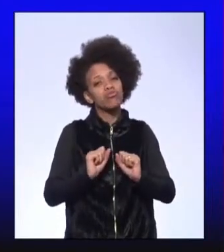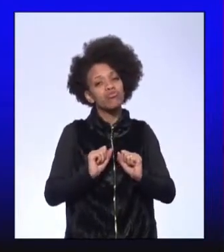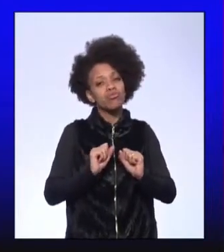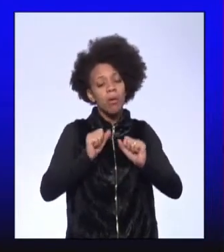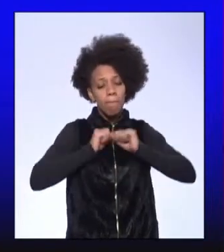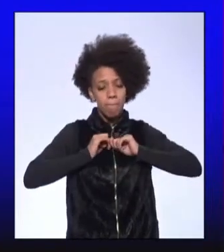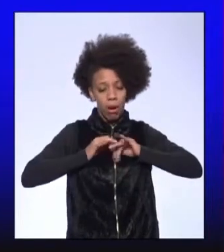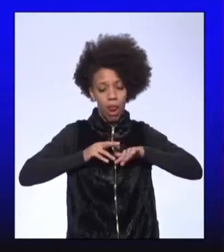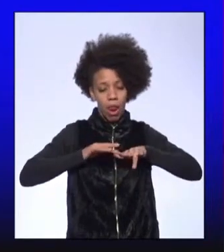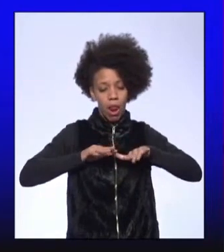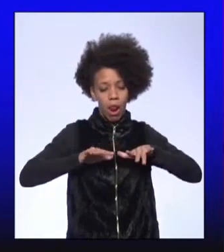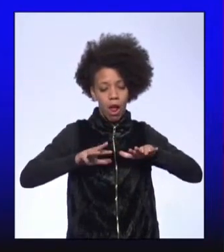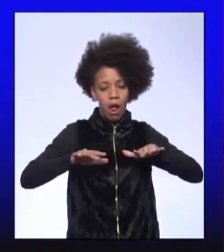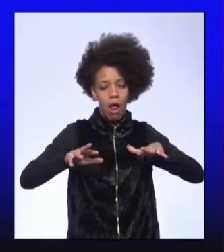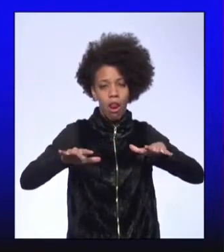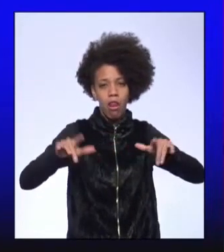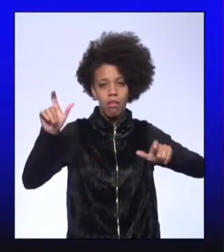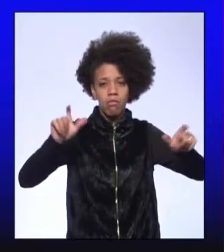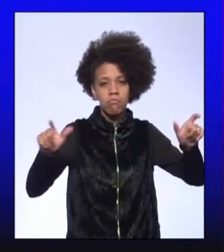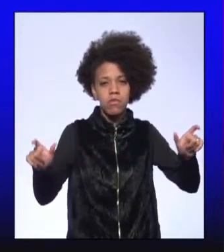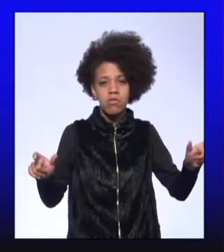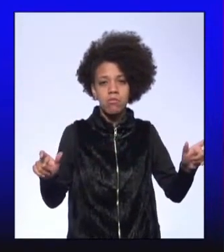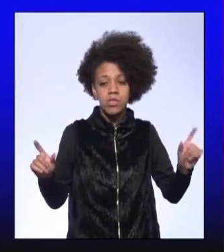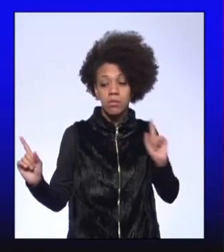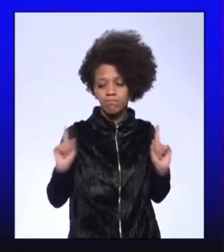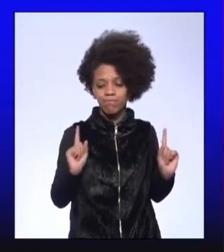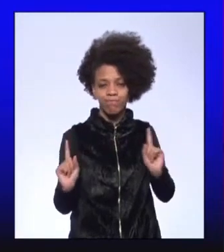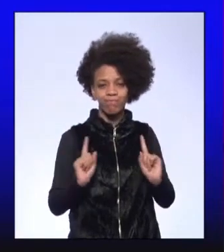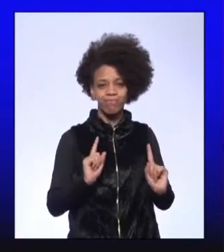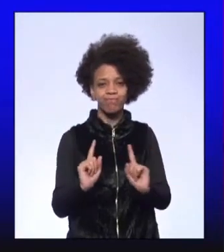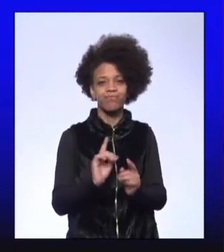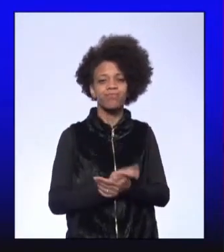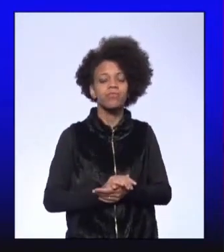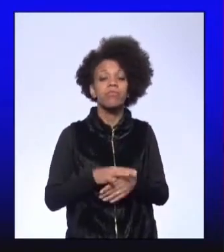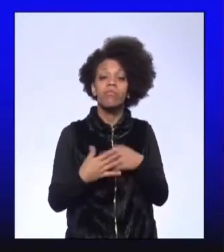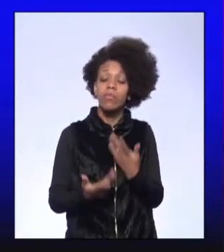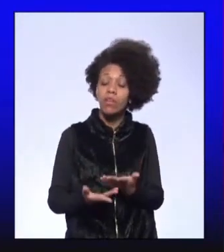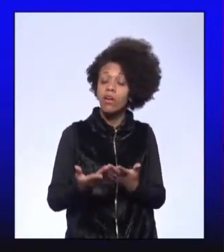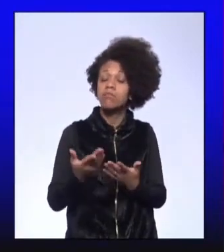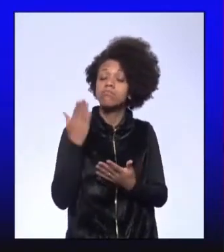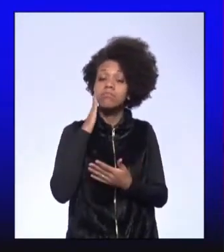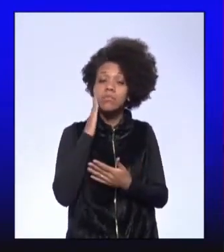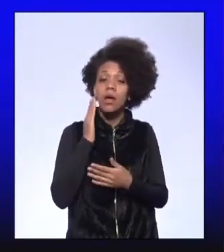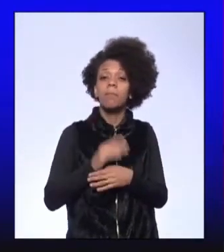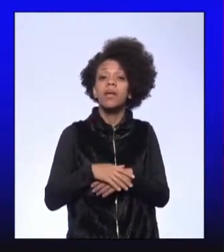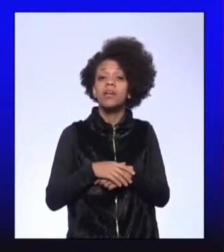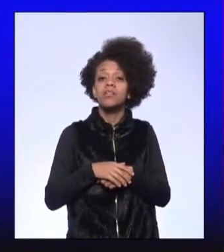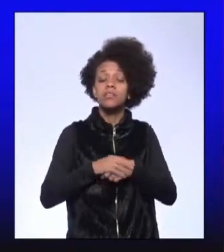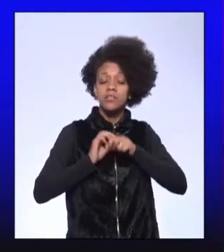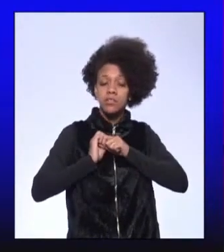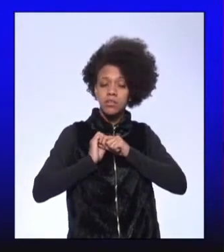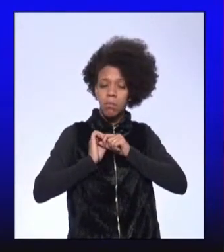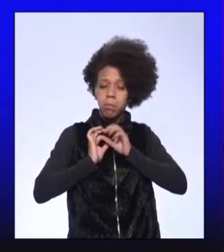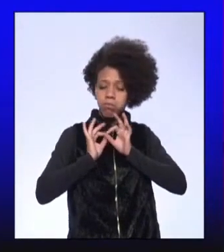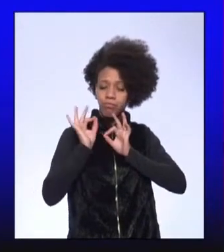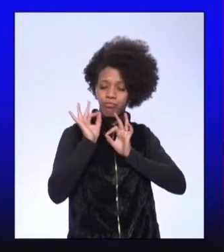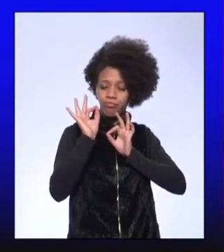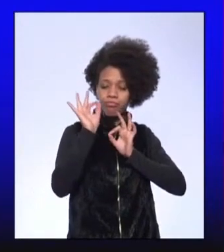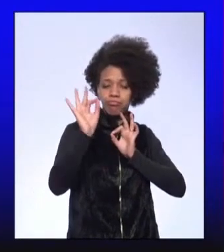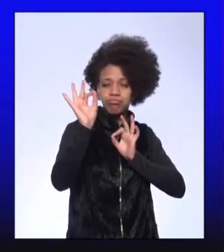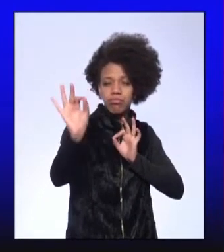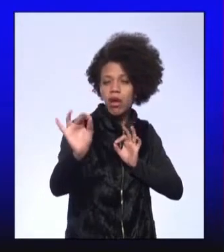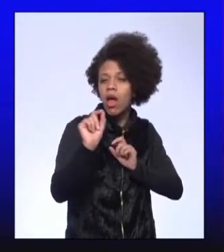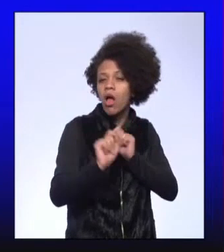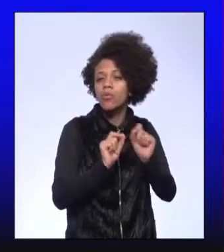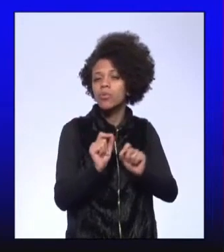as pessoas que estão ao redor desse indivíduo infectado. A gente estima que o alcance do vírus seja